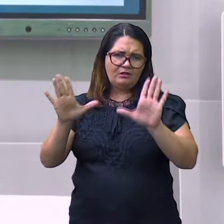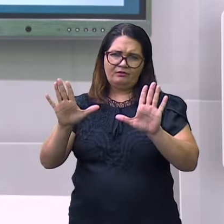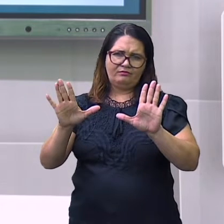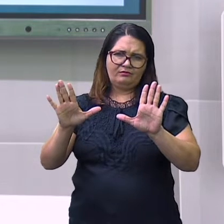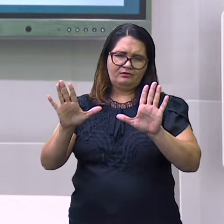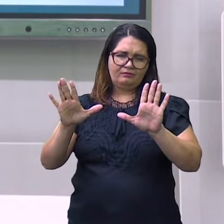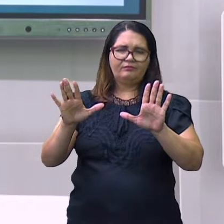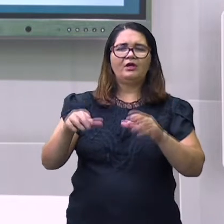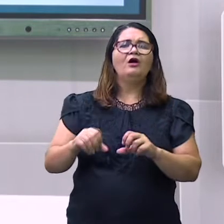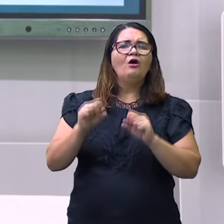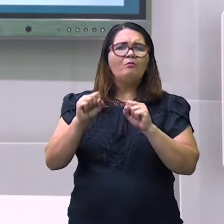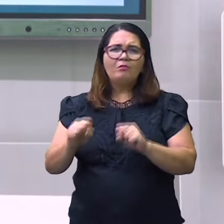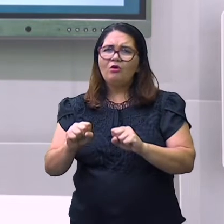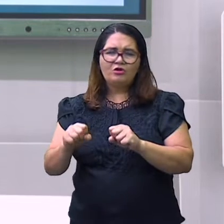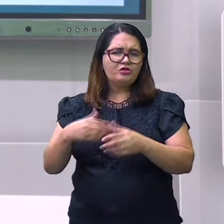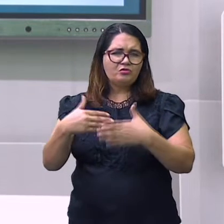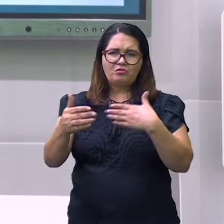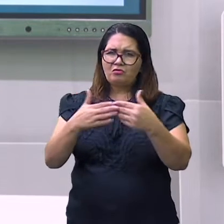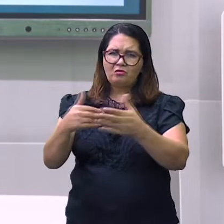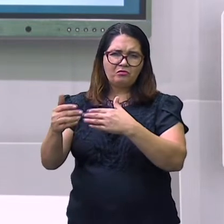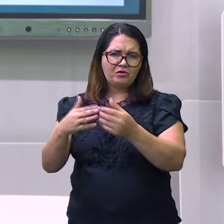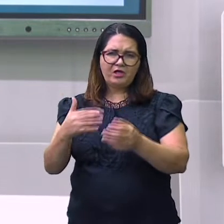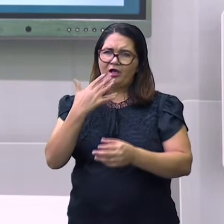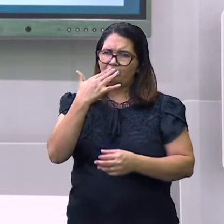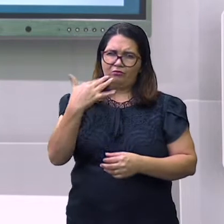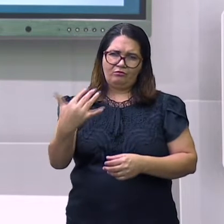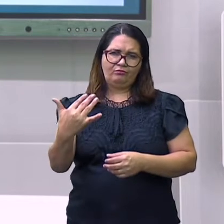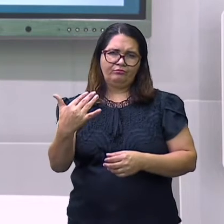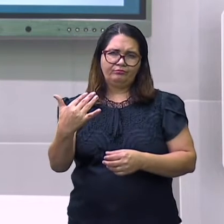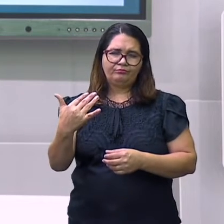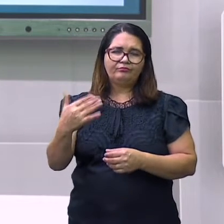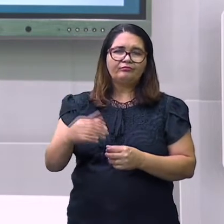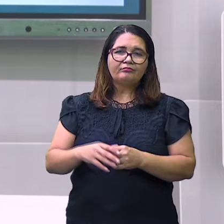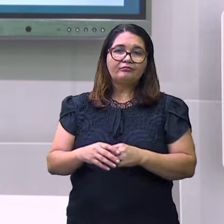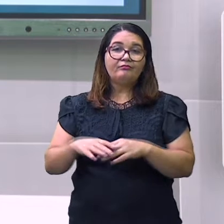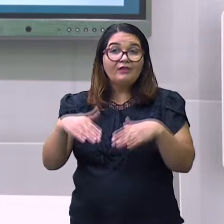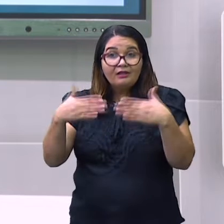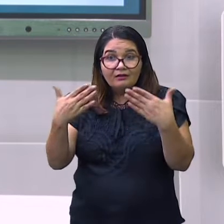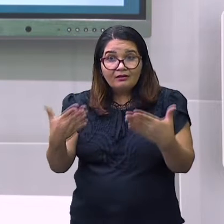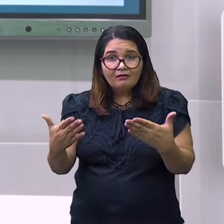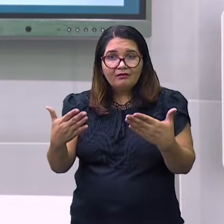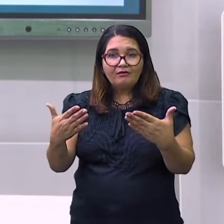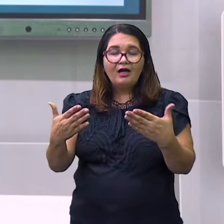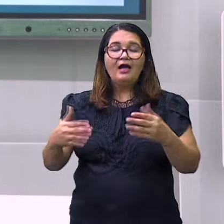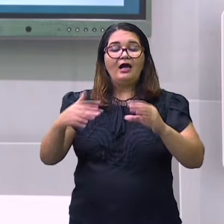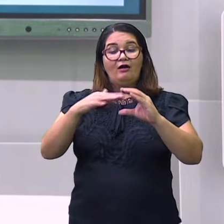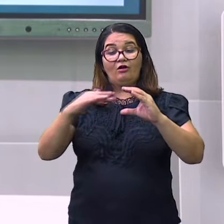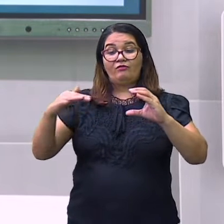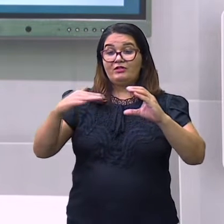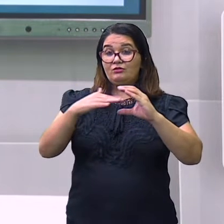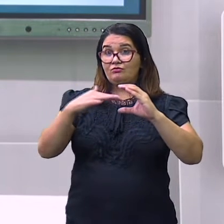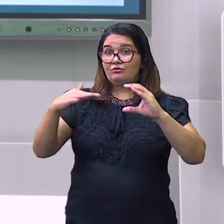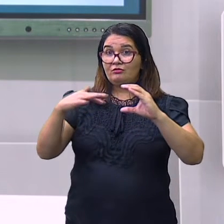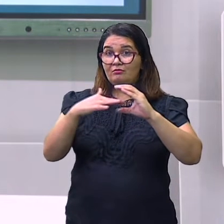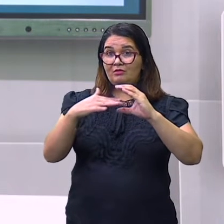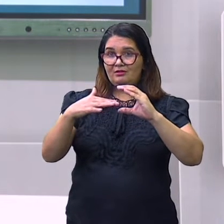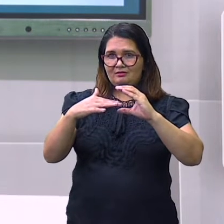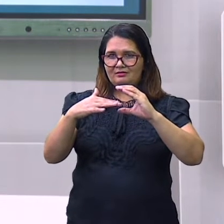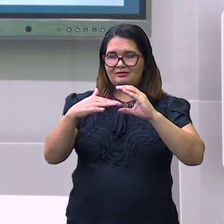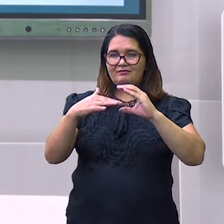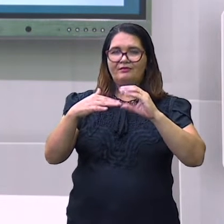Um azul mais claro, ó, para poder fazer essa membrana, esse citoplasma. Então, vamos lá?